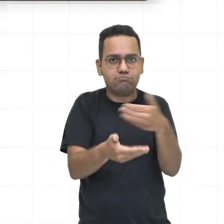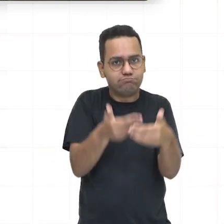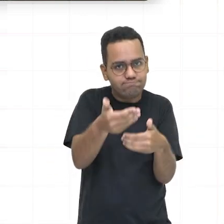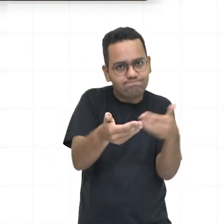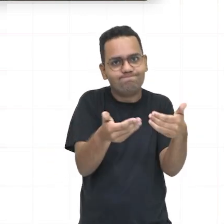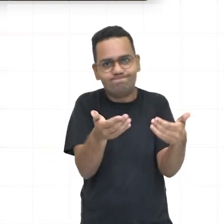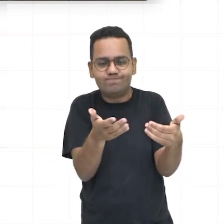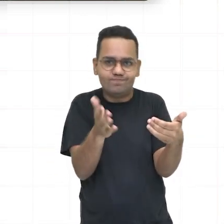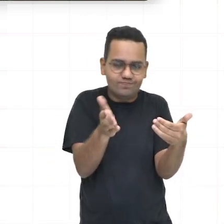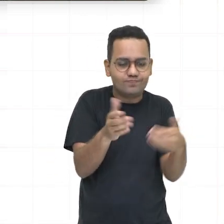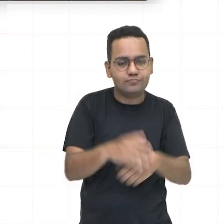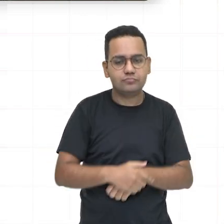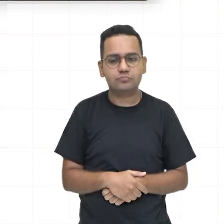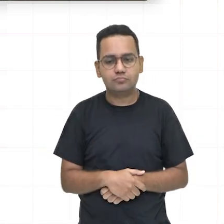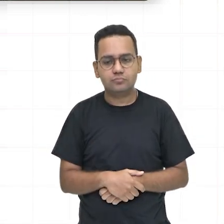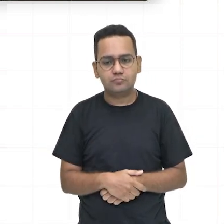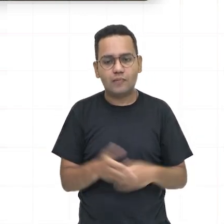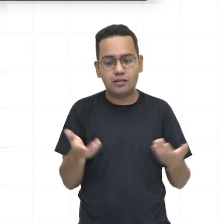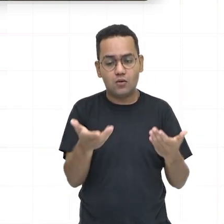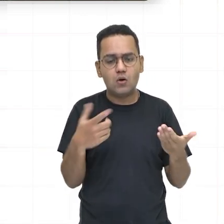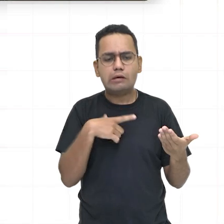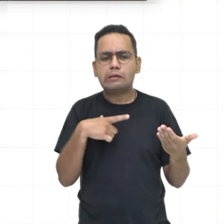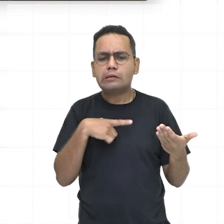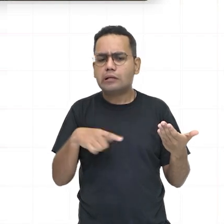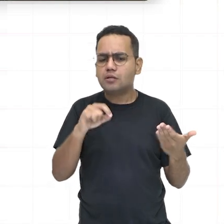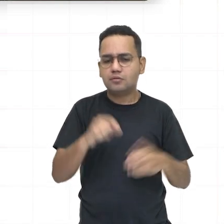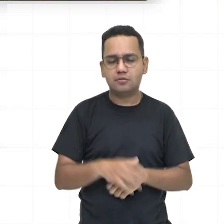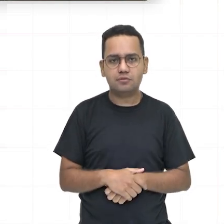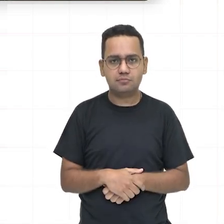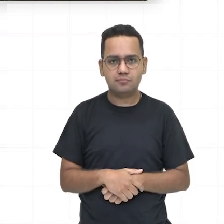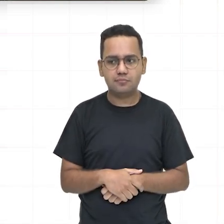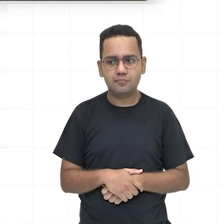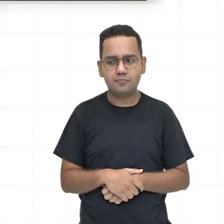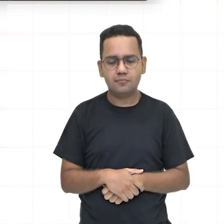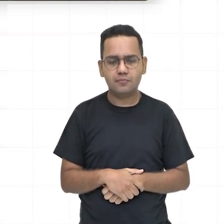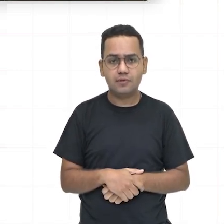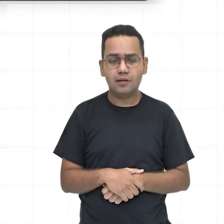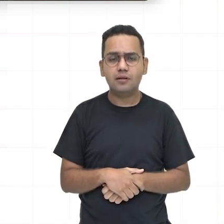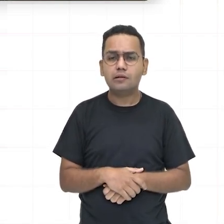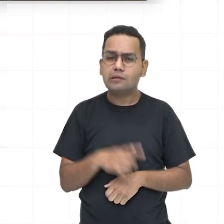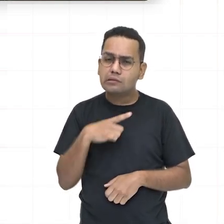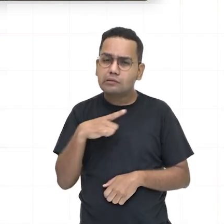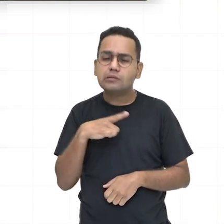desenvolvimento nos dias de hoje têm suas raízes no legado